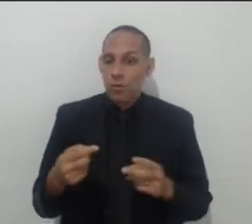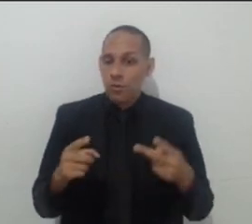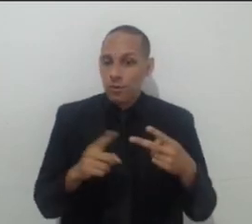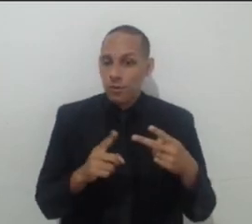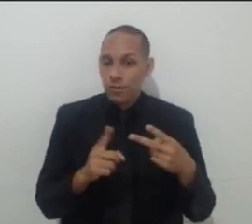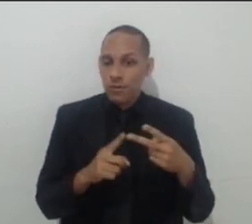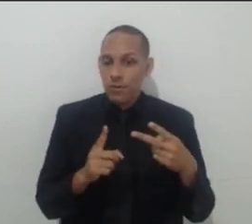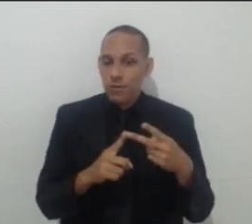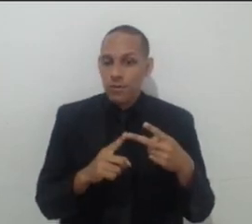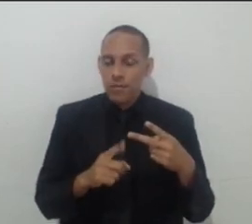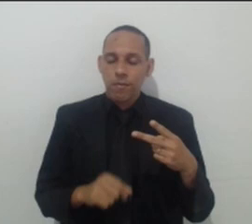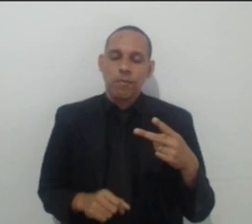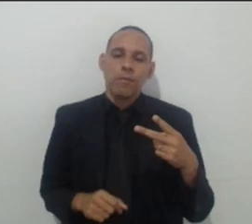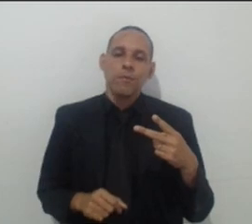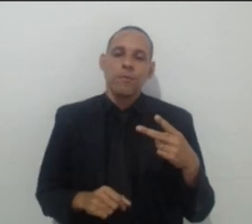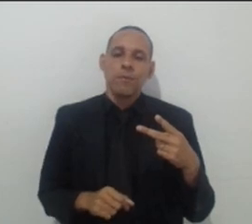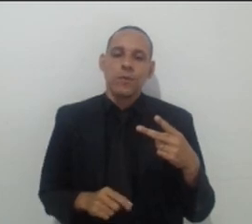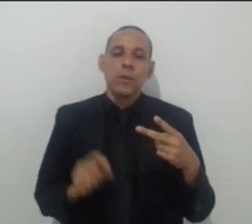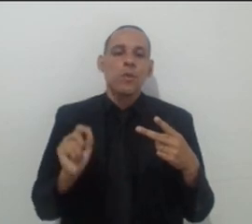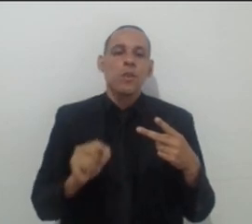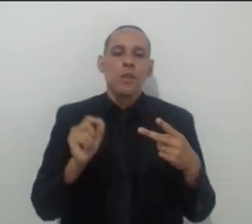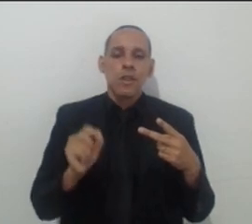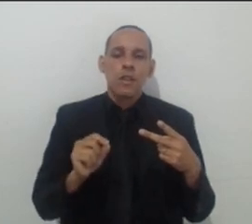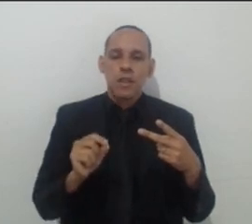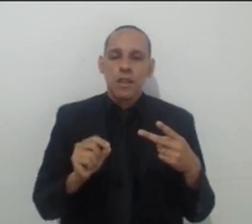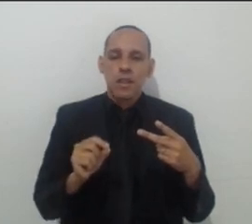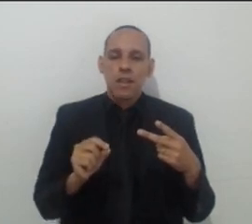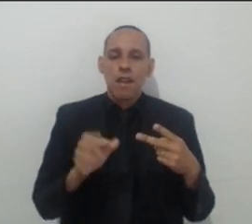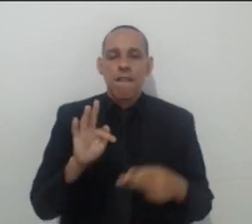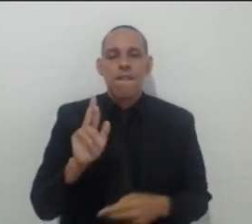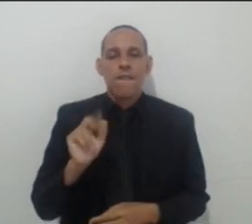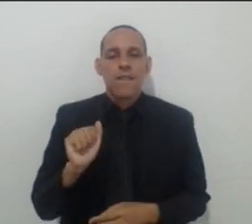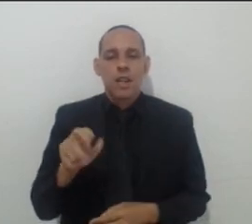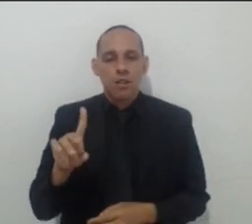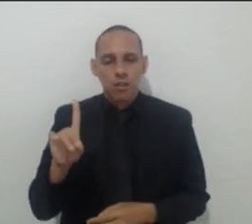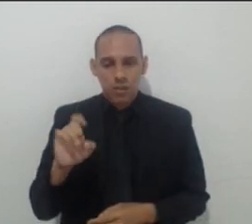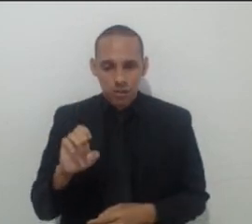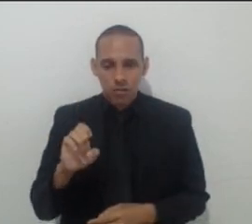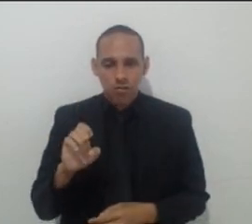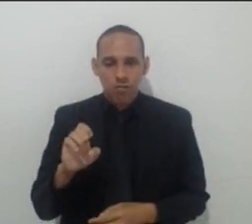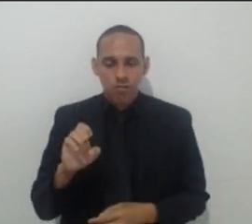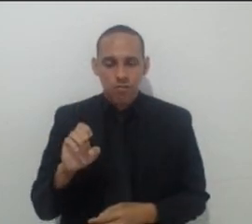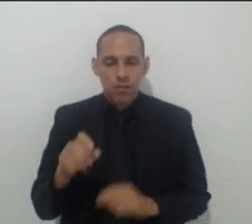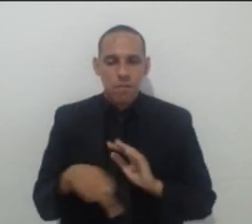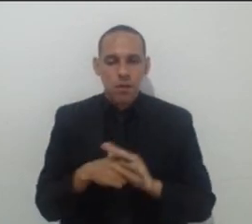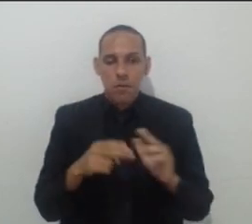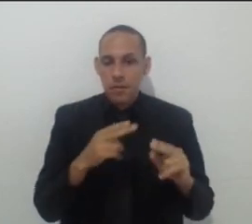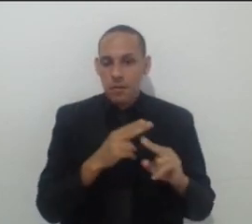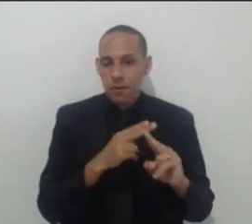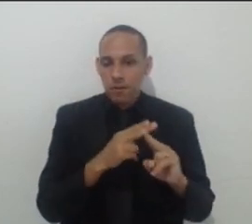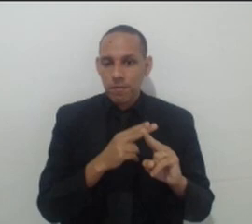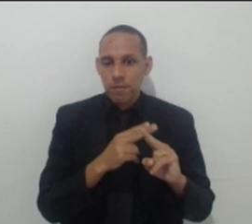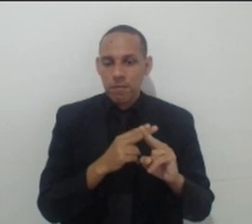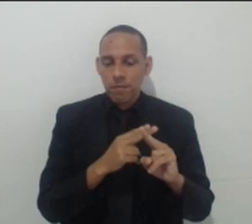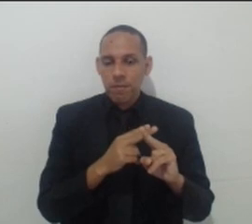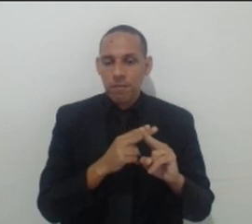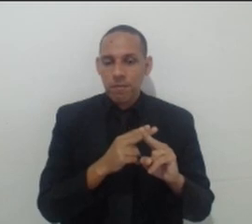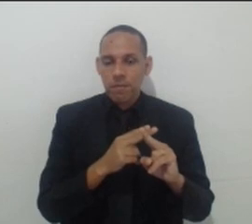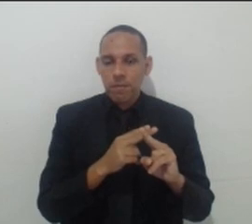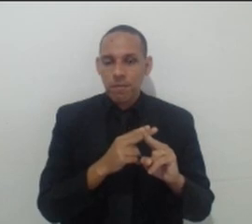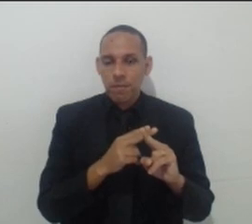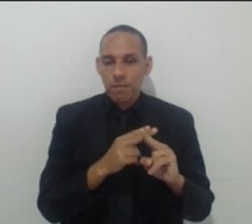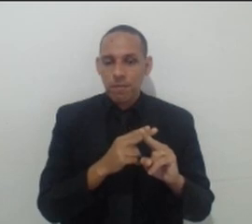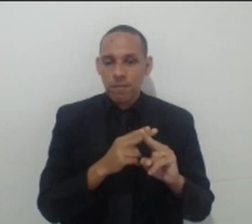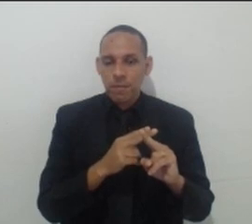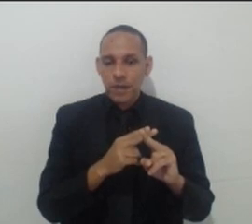sustentação, que foi a fraude à execução praticada pela Caixa Econômica. Excelência, após o